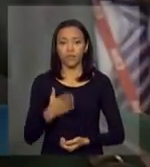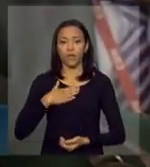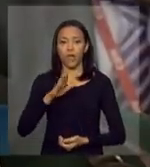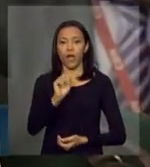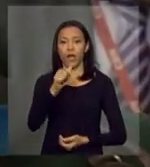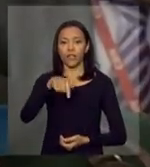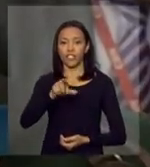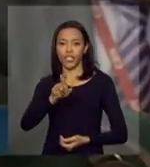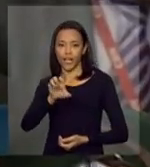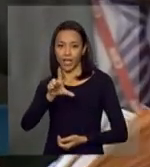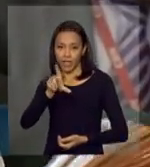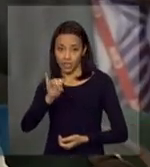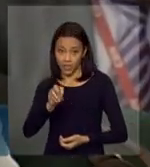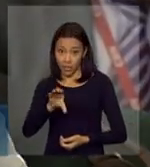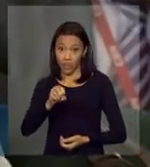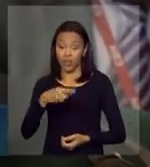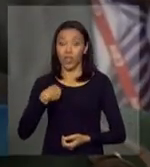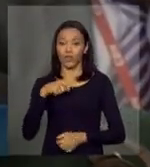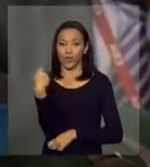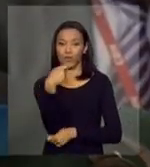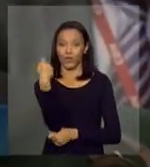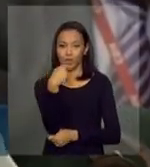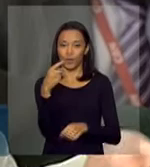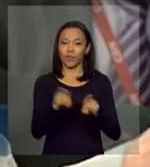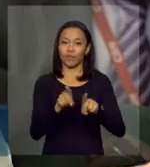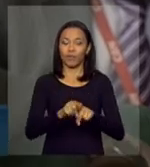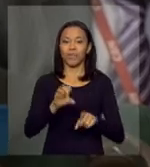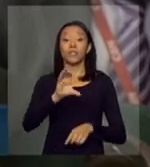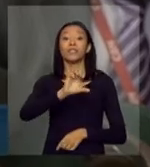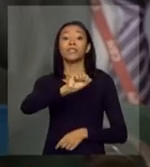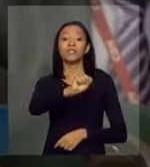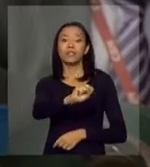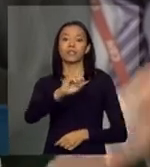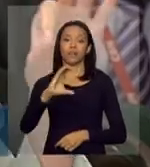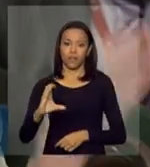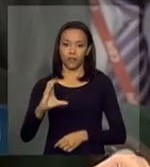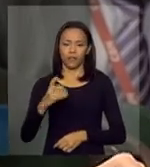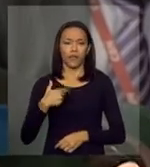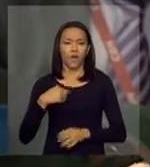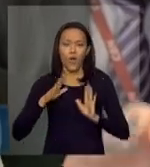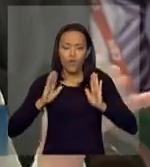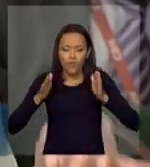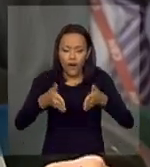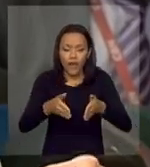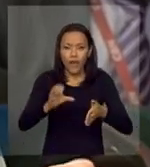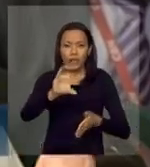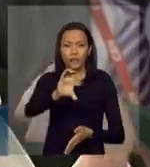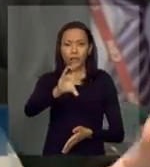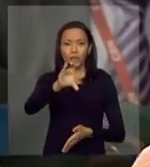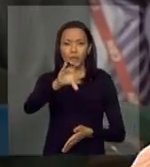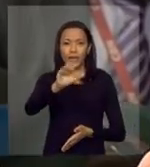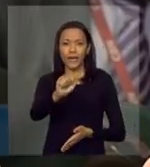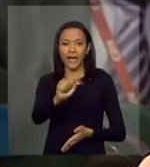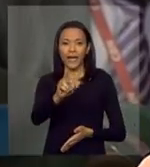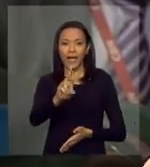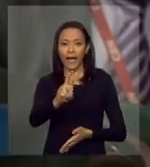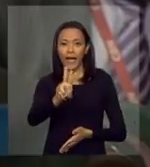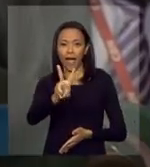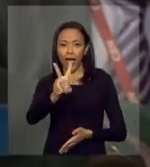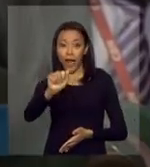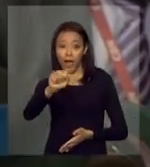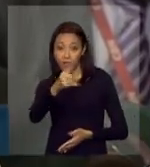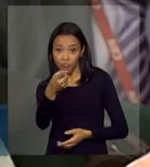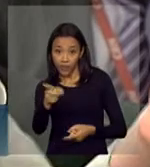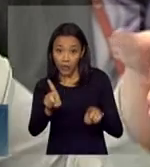Angélica, do Grupo RBS, Rio Grande do Sul e Santa Catarina. Específico para o carvão e para a areia, como é que fica a situação,